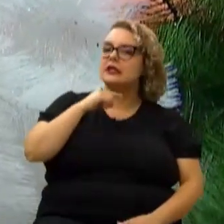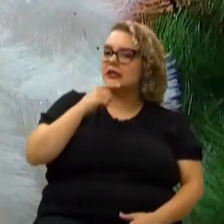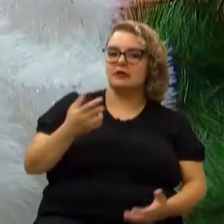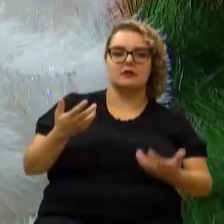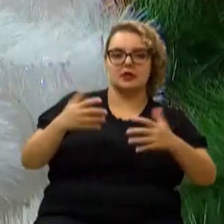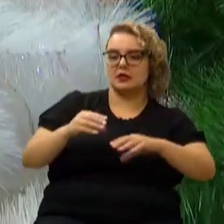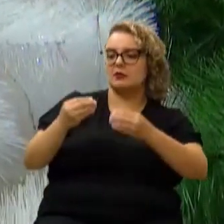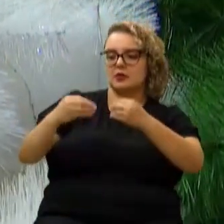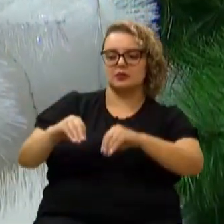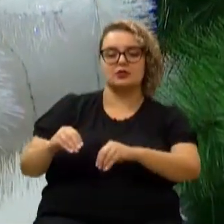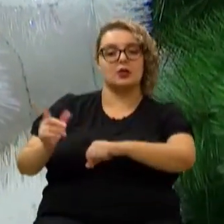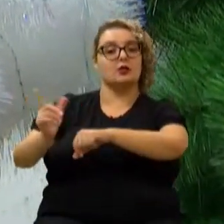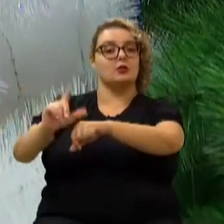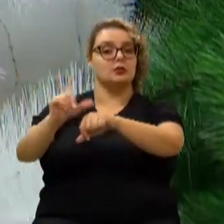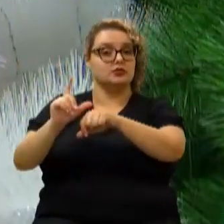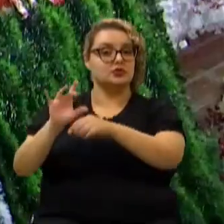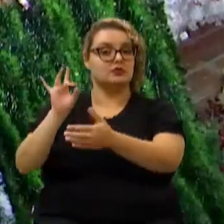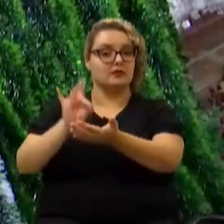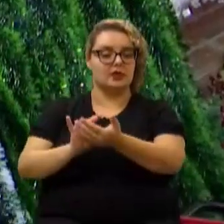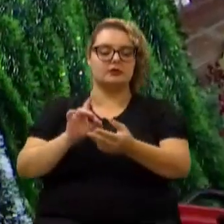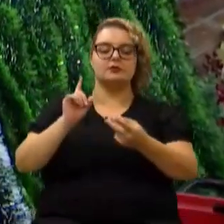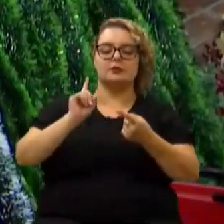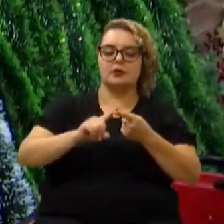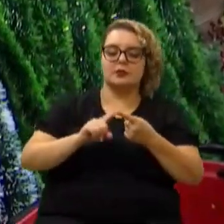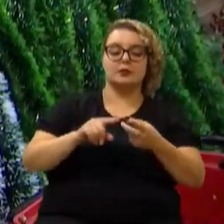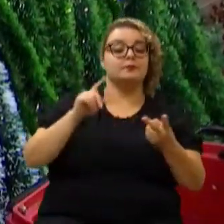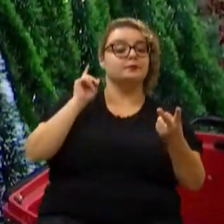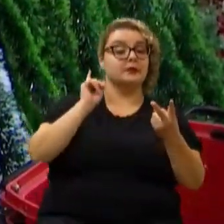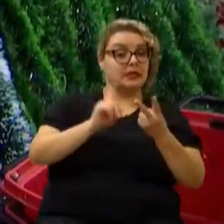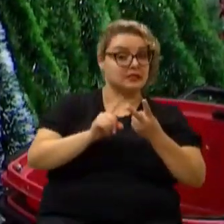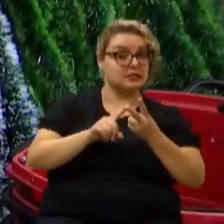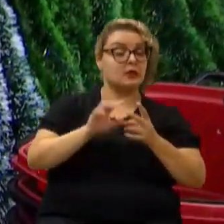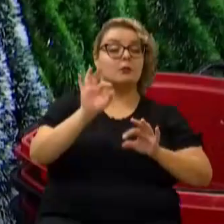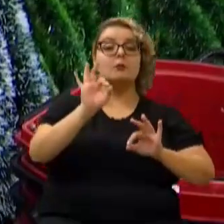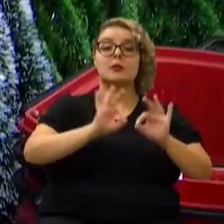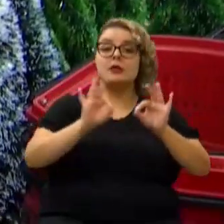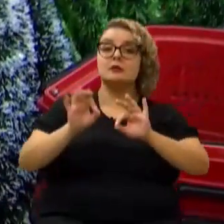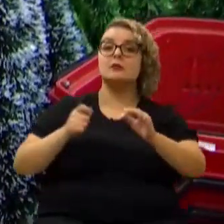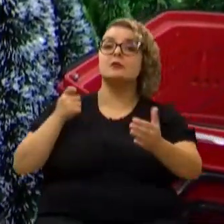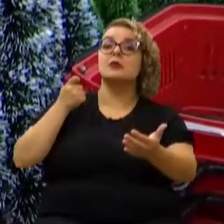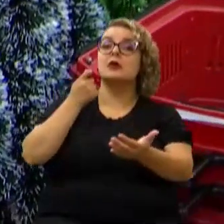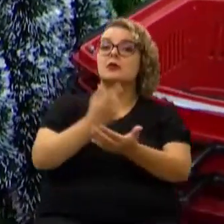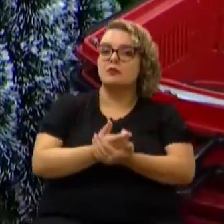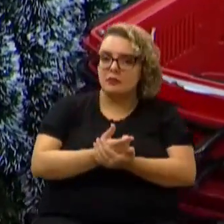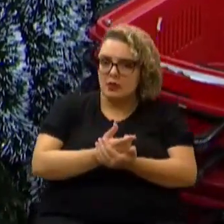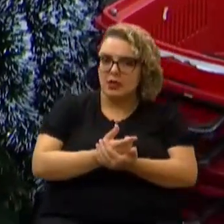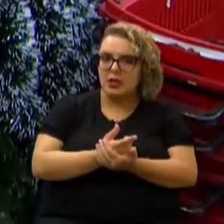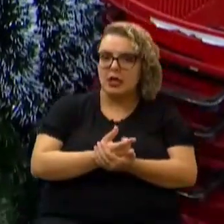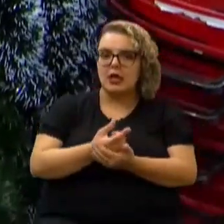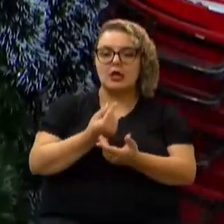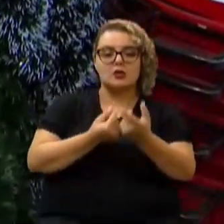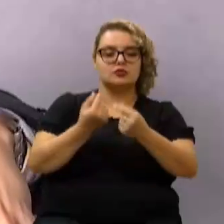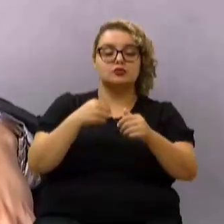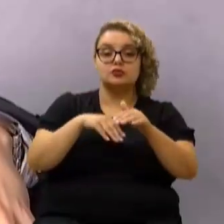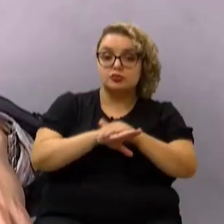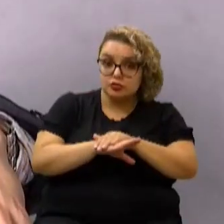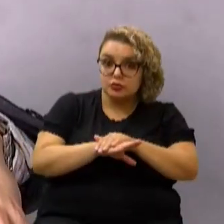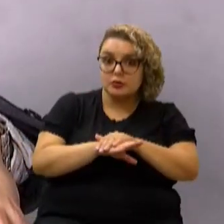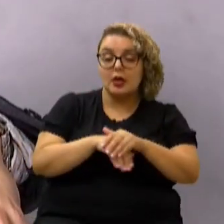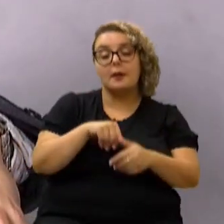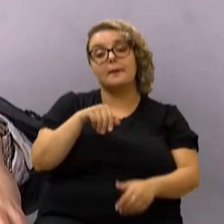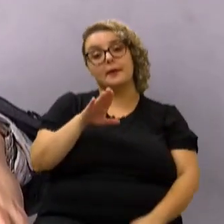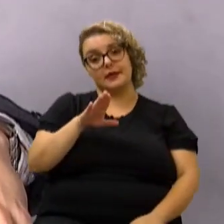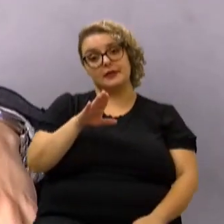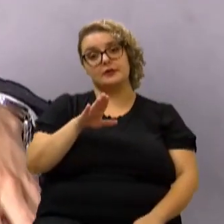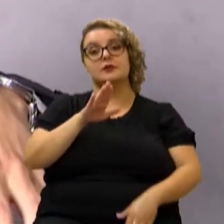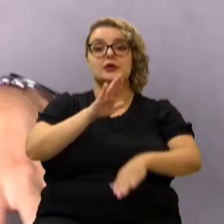dar um produto. Acho que esse é o primeiro ponto. Segundo, se planeje para fazer as suas compras. Cada dinheirinho a mais que